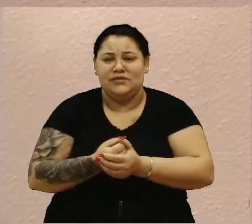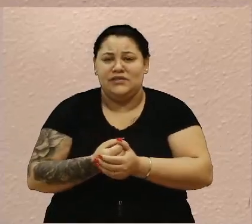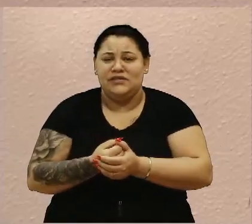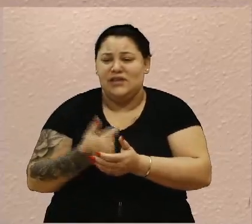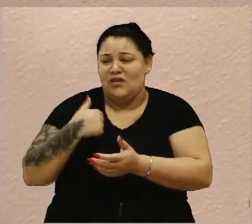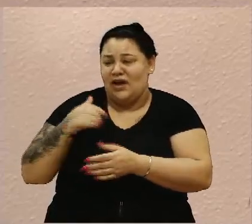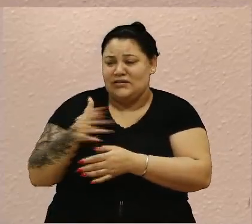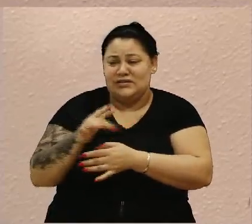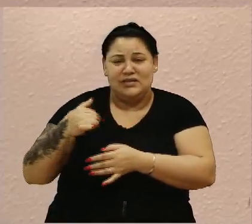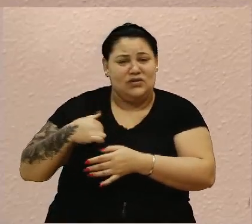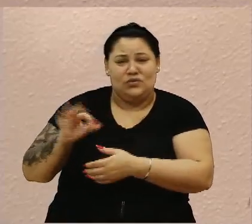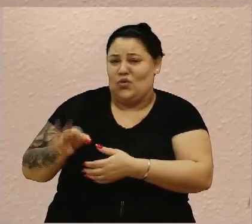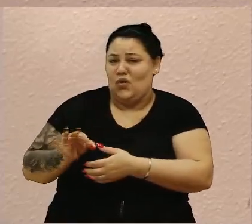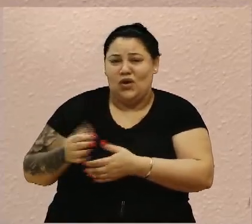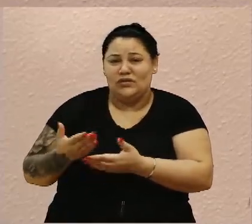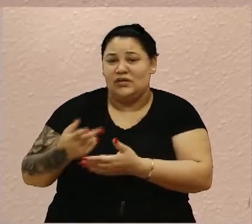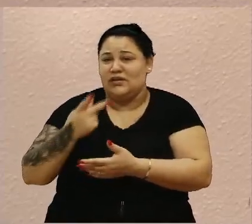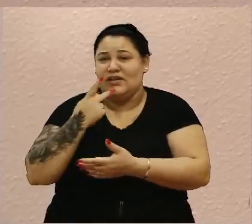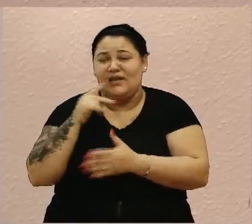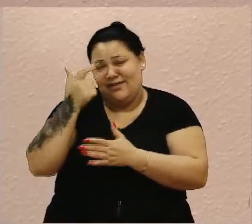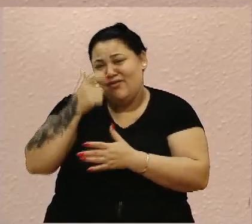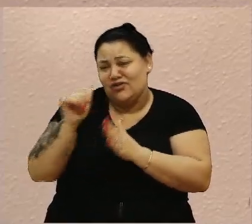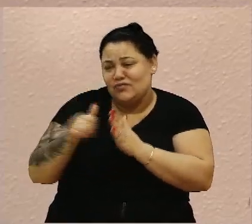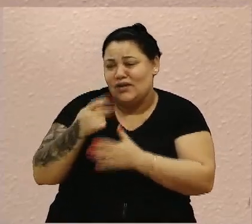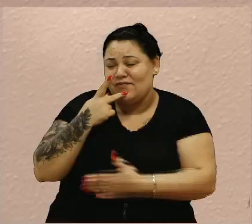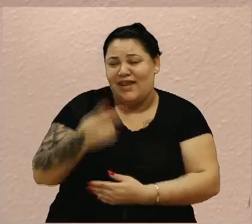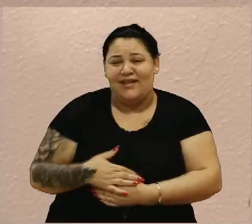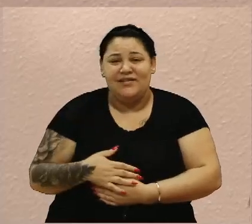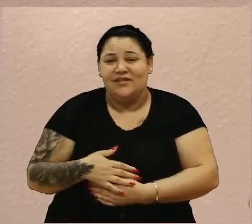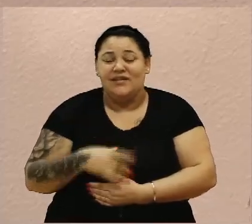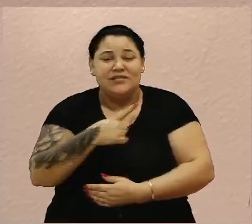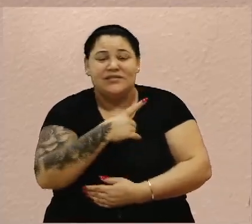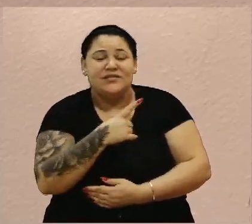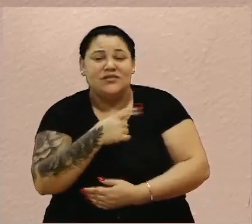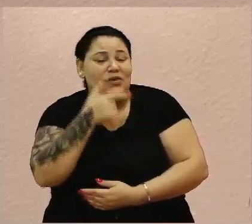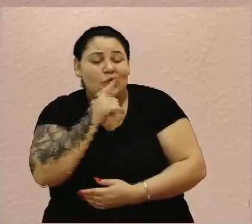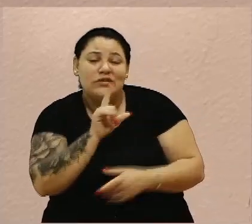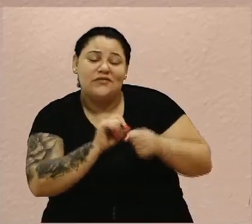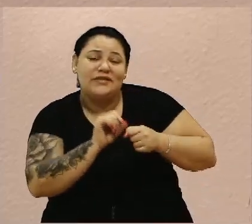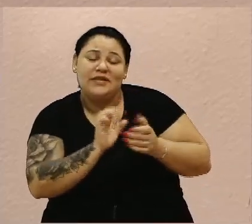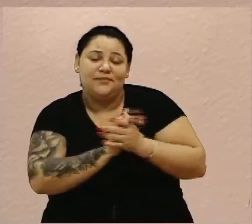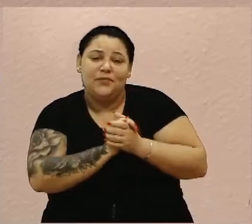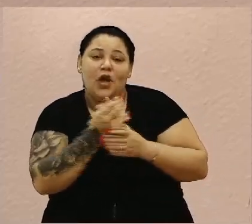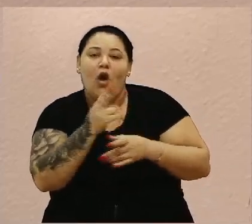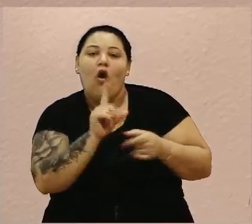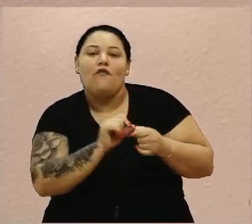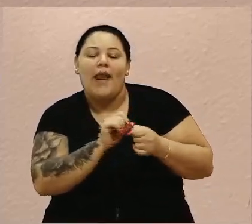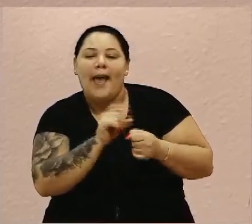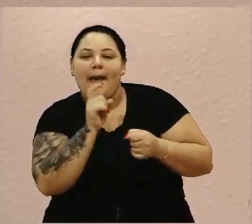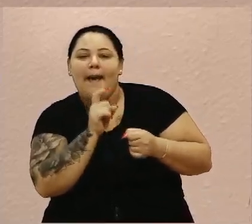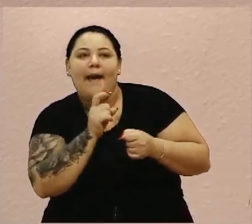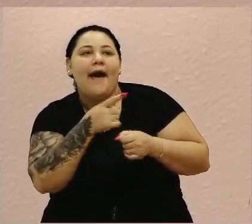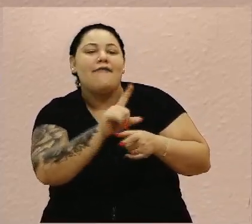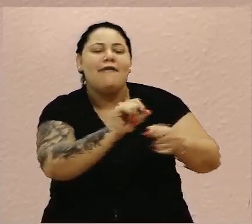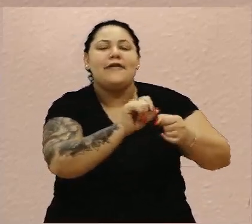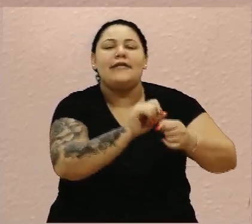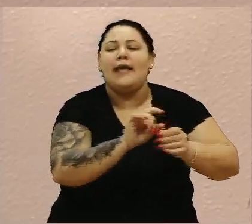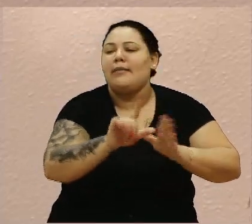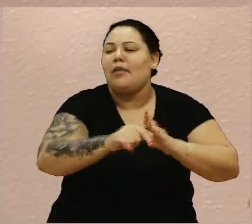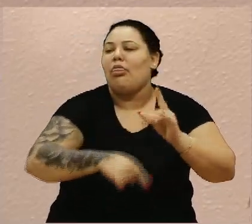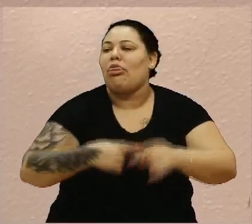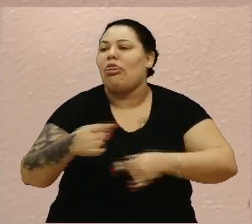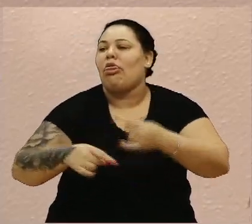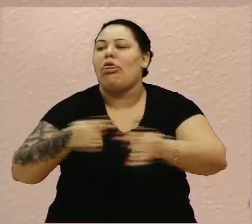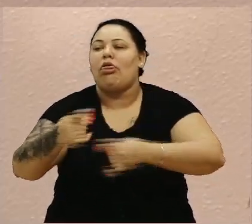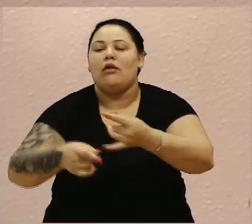não concorde, eu prefiro que me diga, Andressa, não vai dar para fazer isso, do que diga, nós vamos fazer, e aí quando vê as coisas estão acontecendo